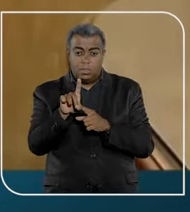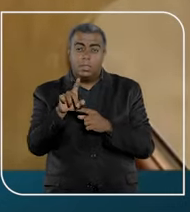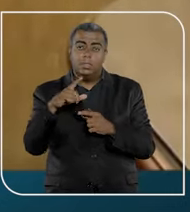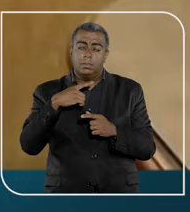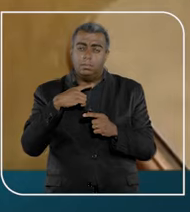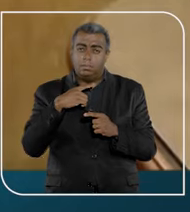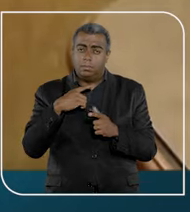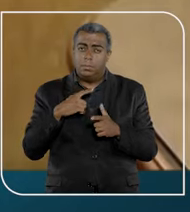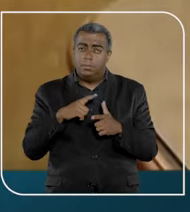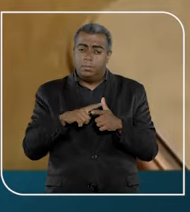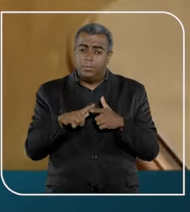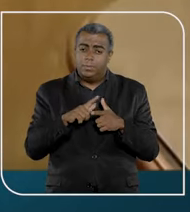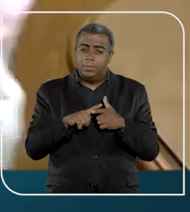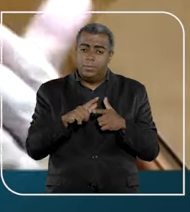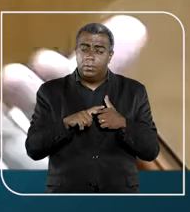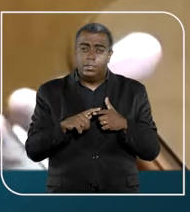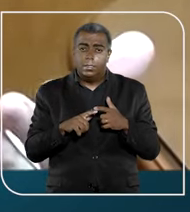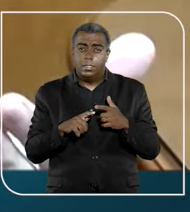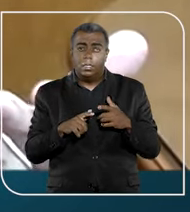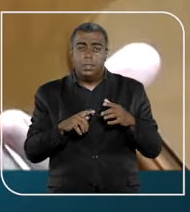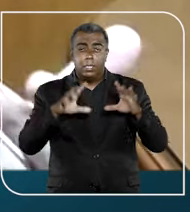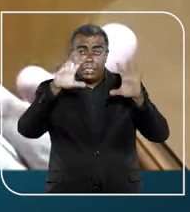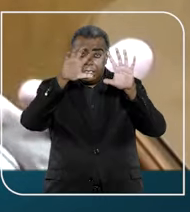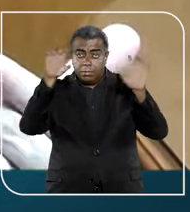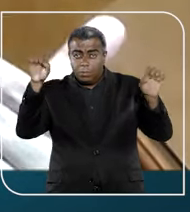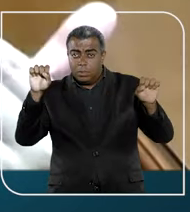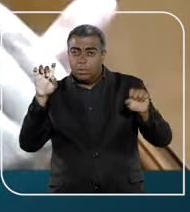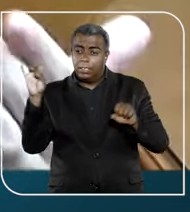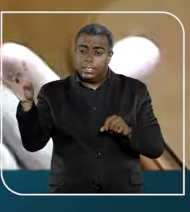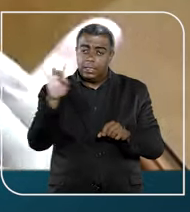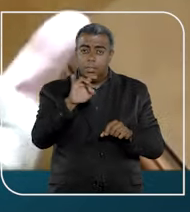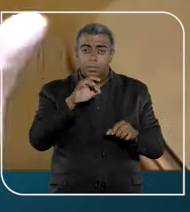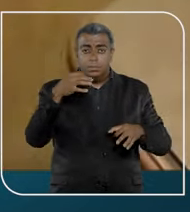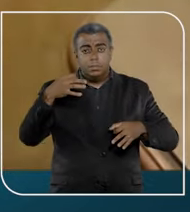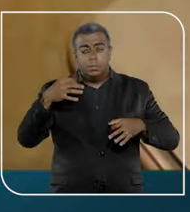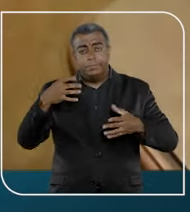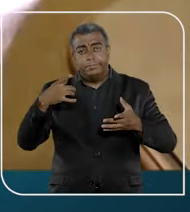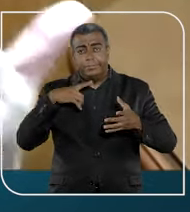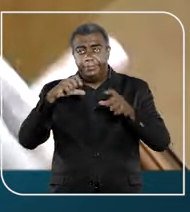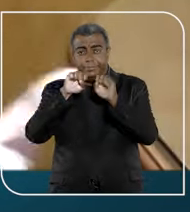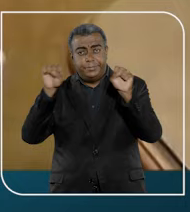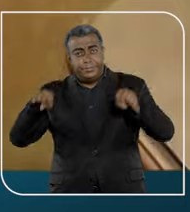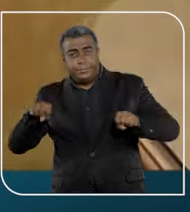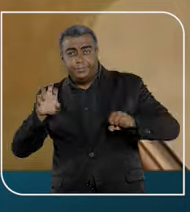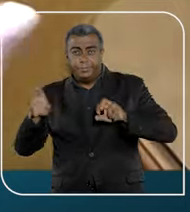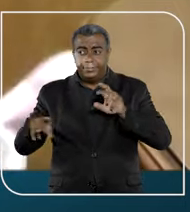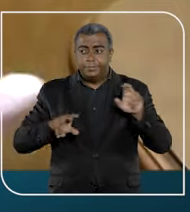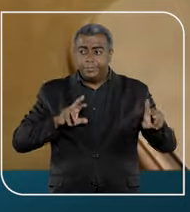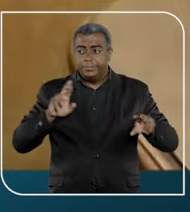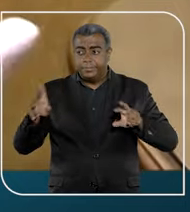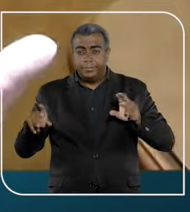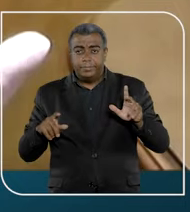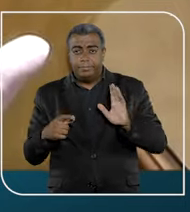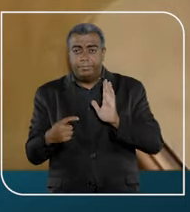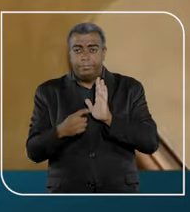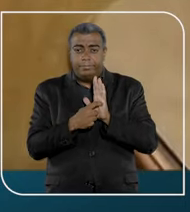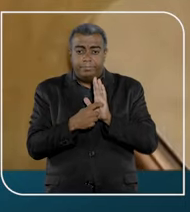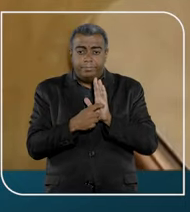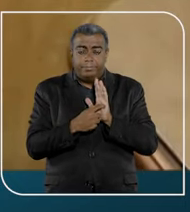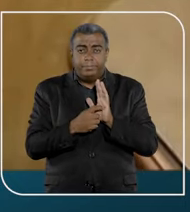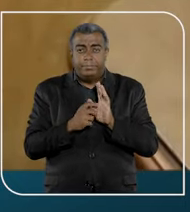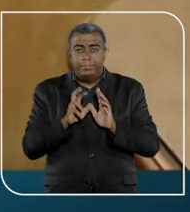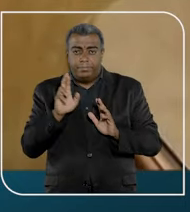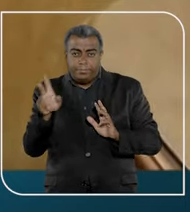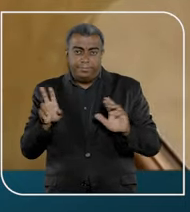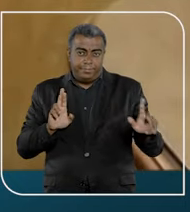Cisbajude, e aí nós temos um problema. Cada tribunal tem o seu sistema operacional,